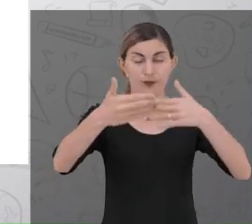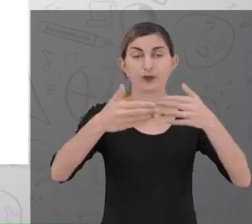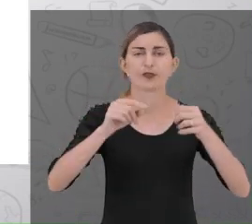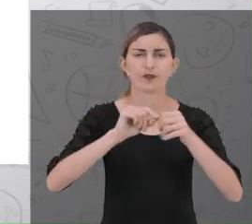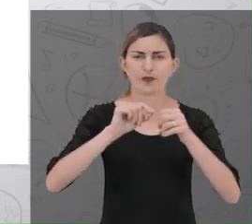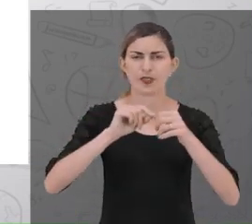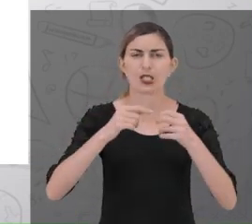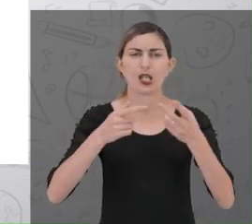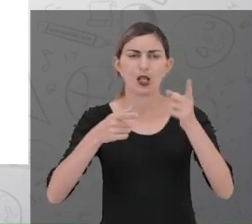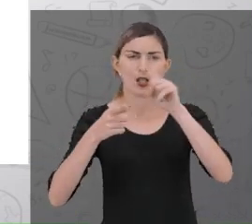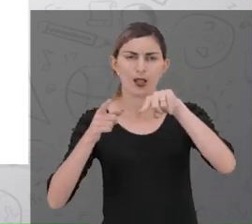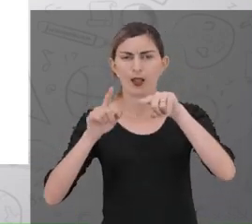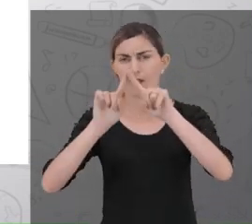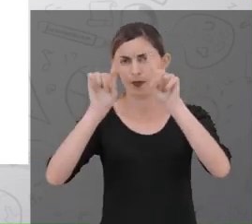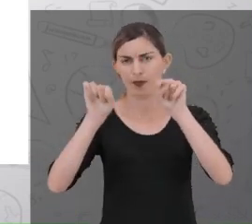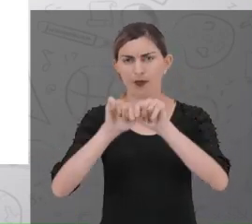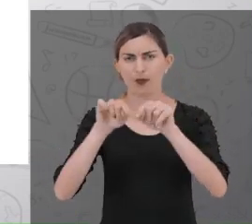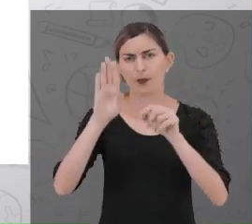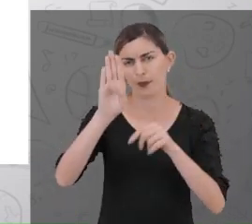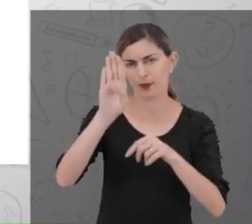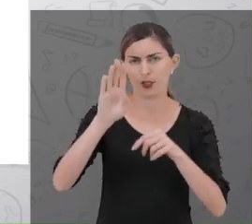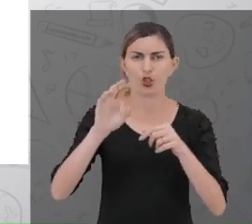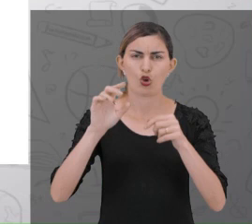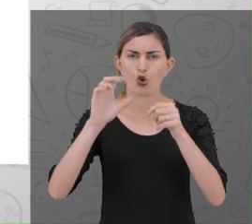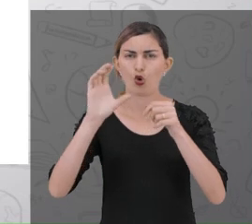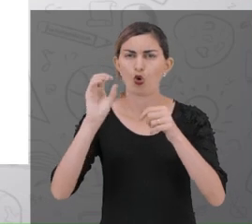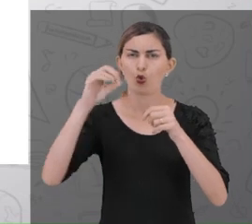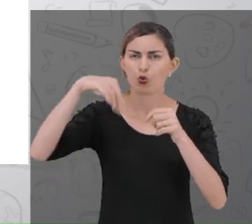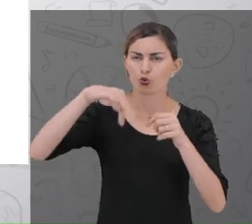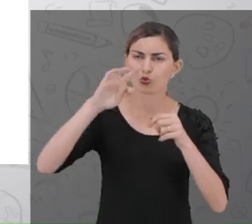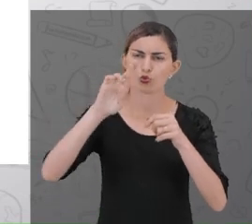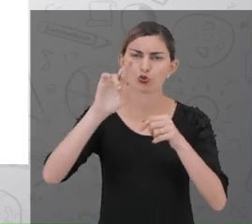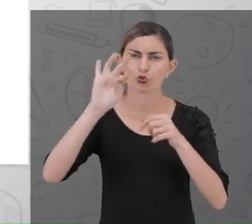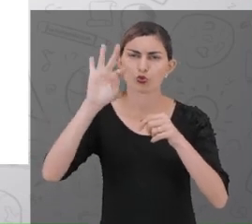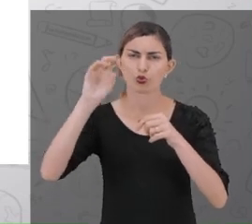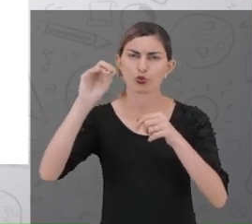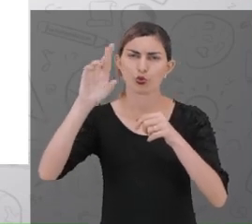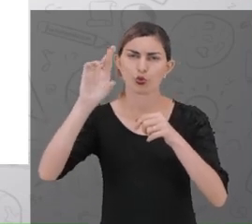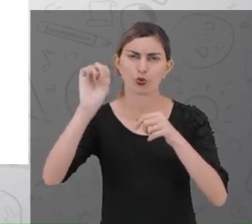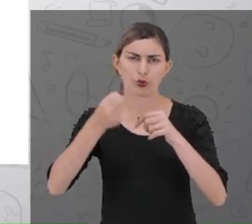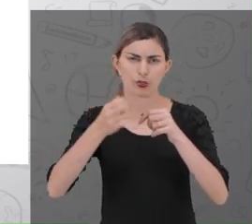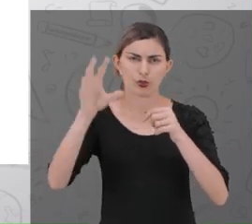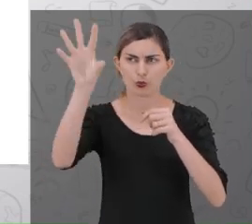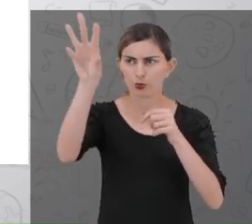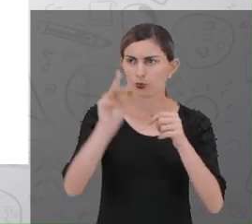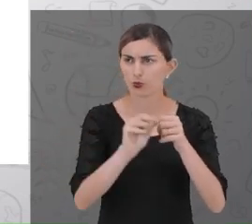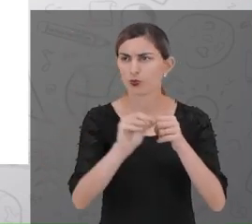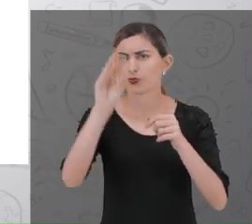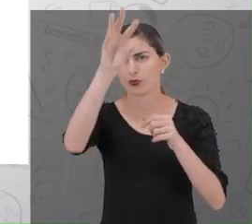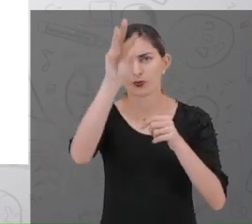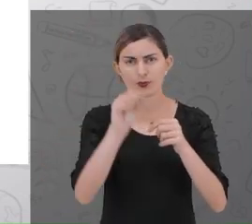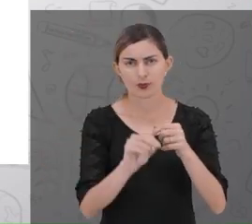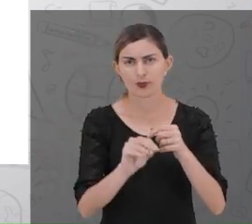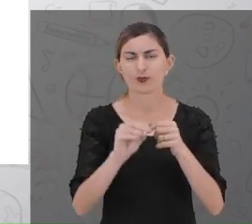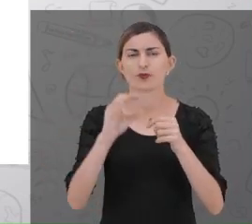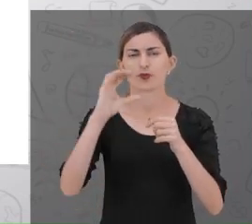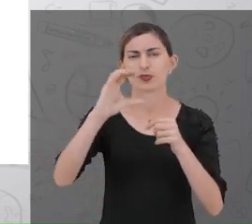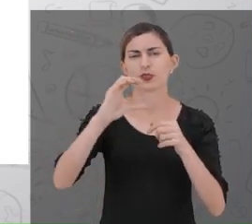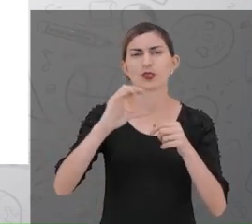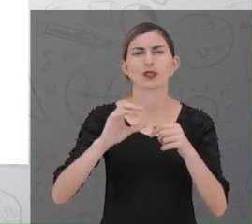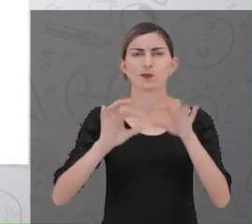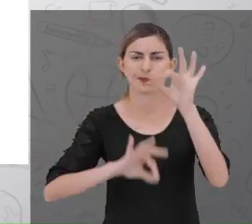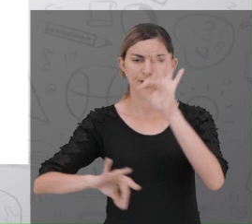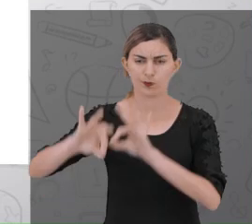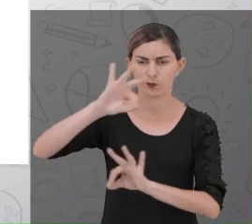pelo desenvolvedor. Na letra B são os construtores que você vai estar puxando e arrastando para a